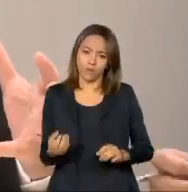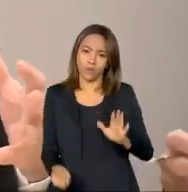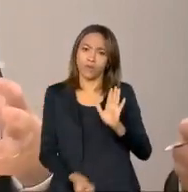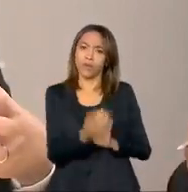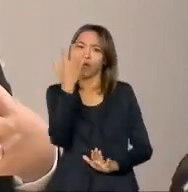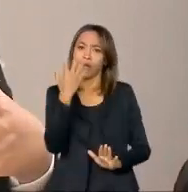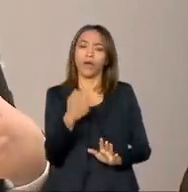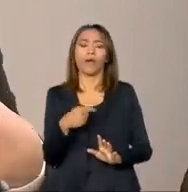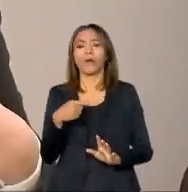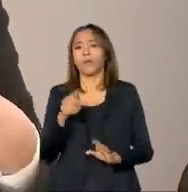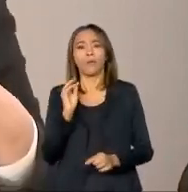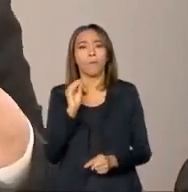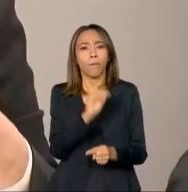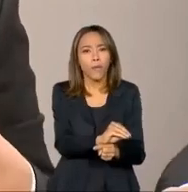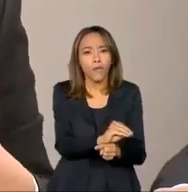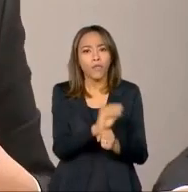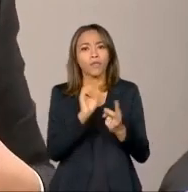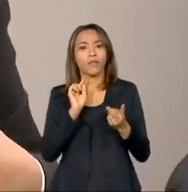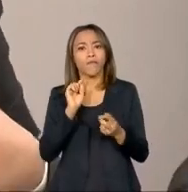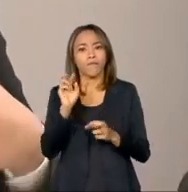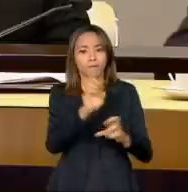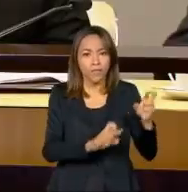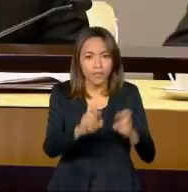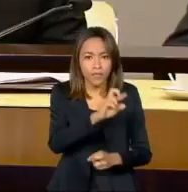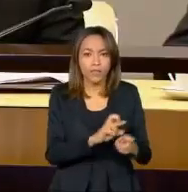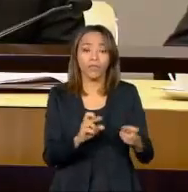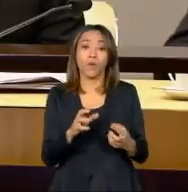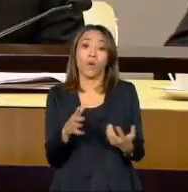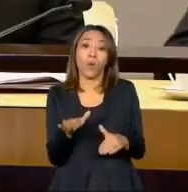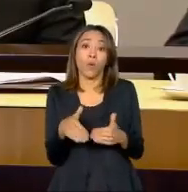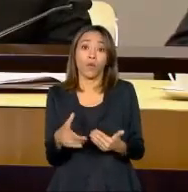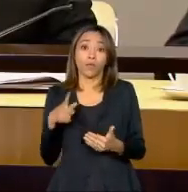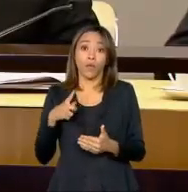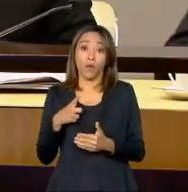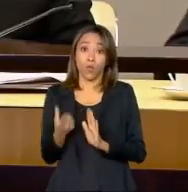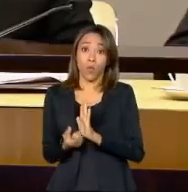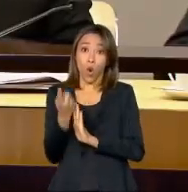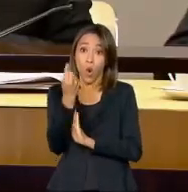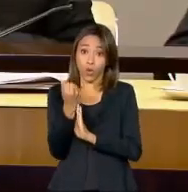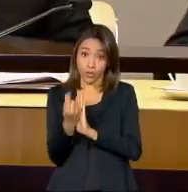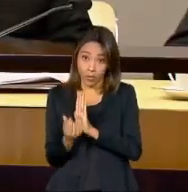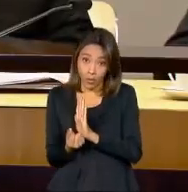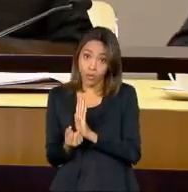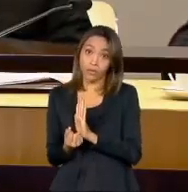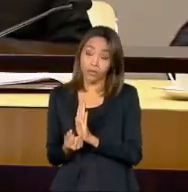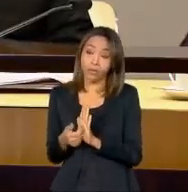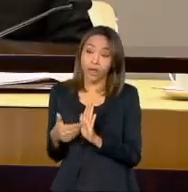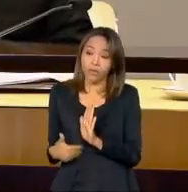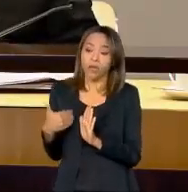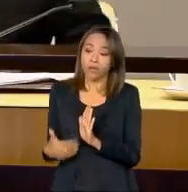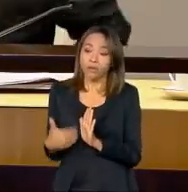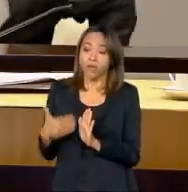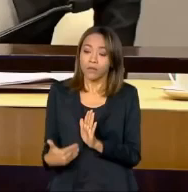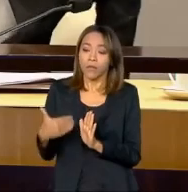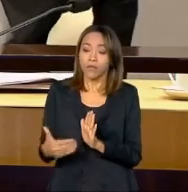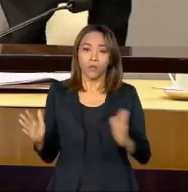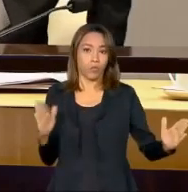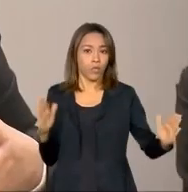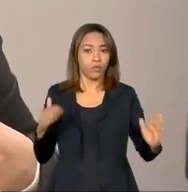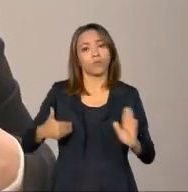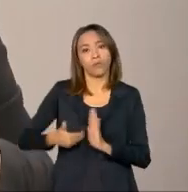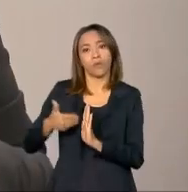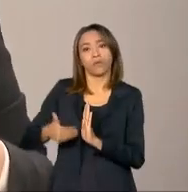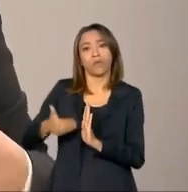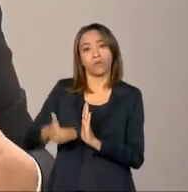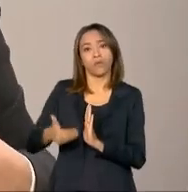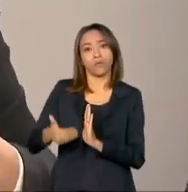proteção, de fiscalização, e quando você está com o orçamento andando no meio de um ano, no meio de um exercício, toda